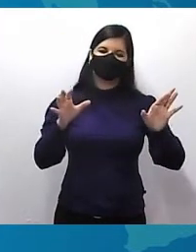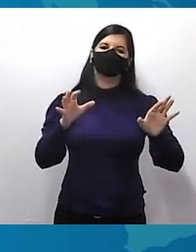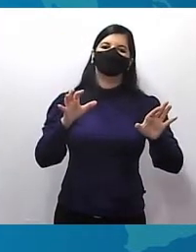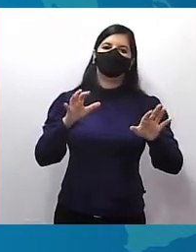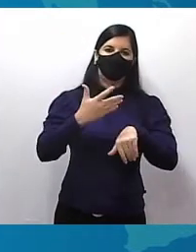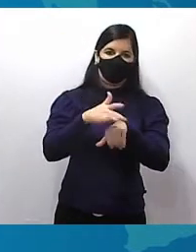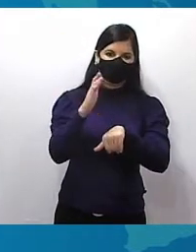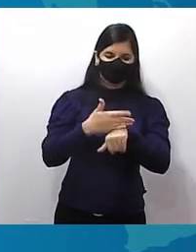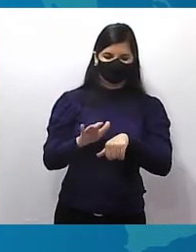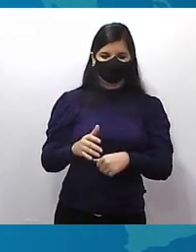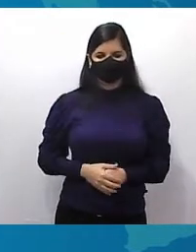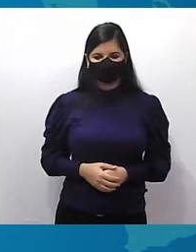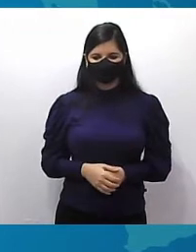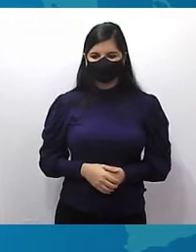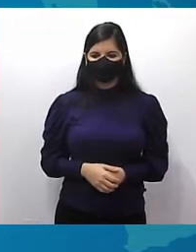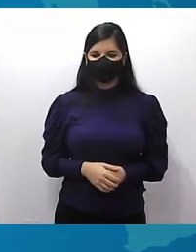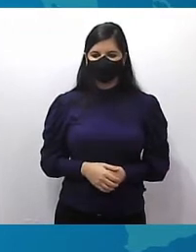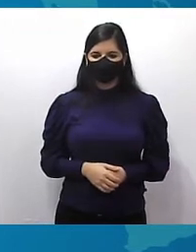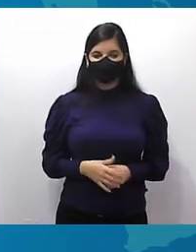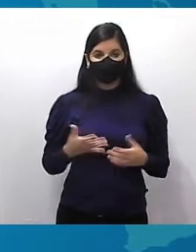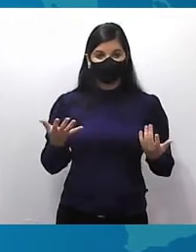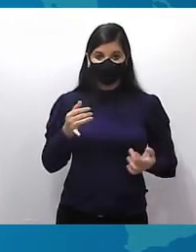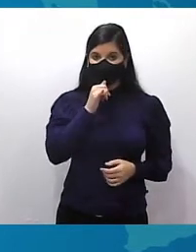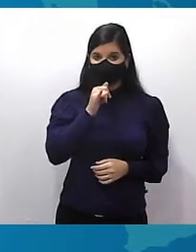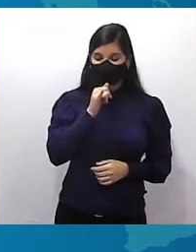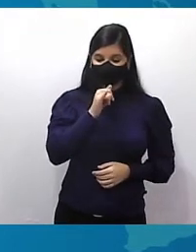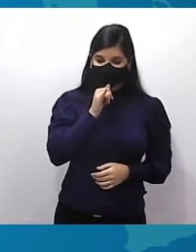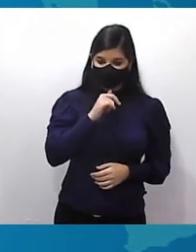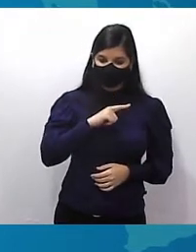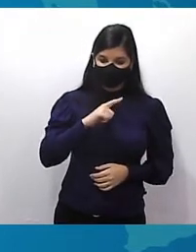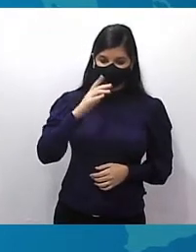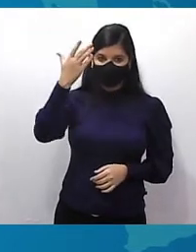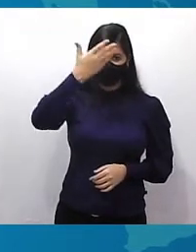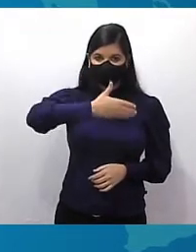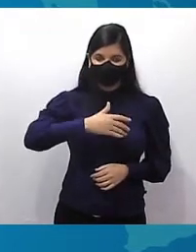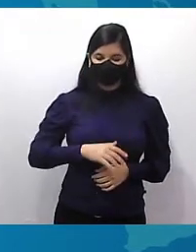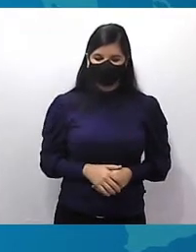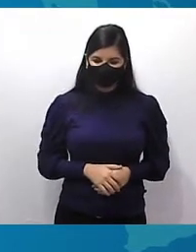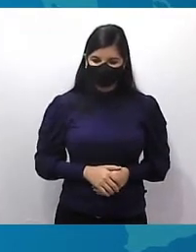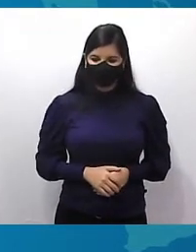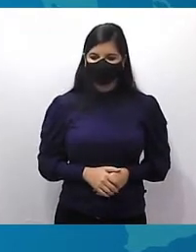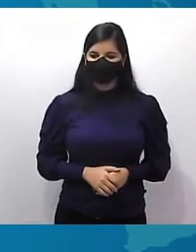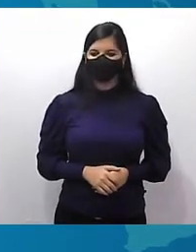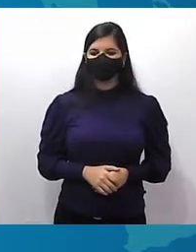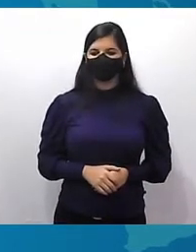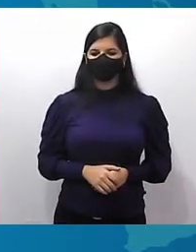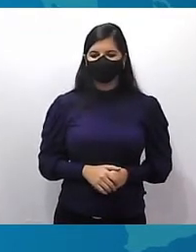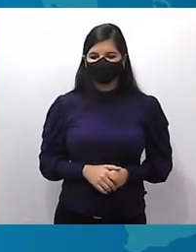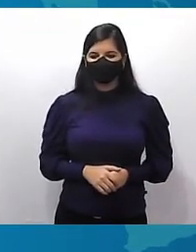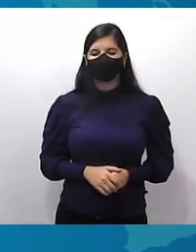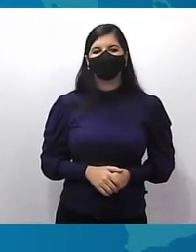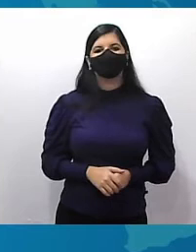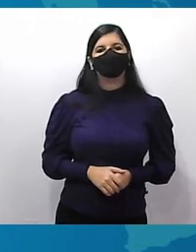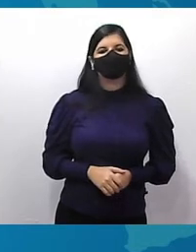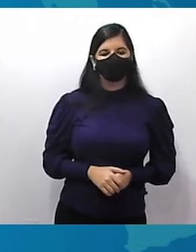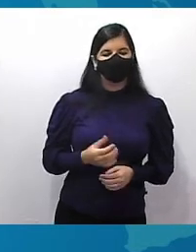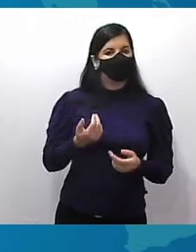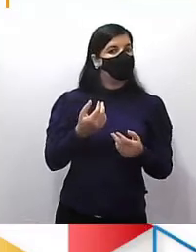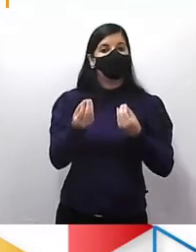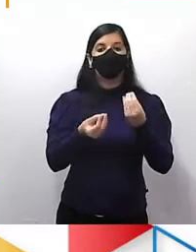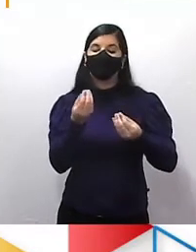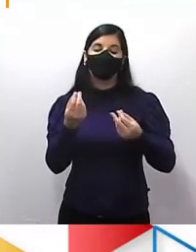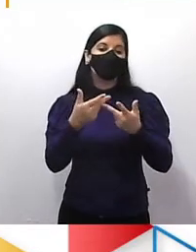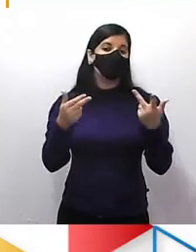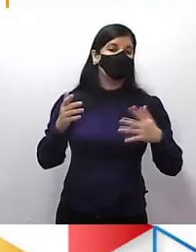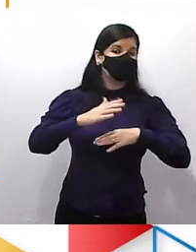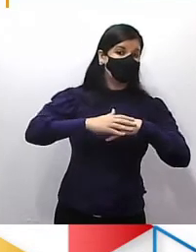de prática. Olha aí, eu trouxe uns exemplos para a gente ilustrar quais seriam as coisas que a gente